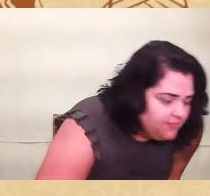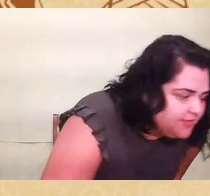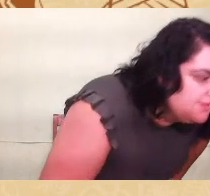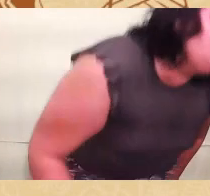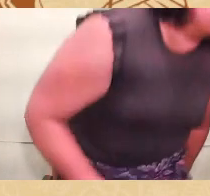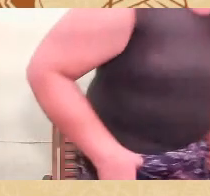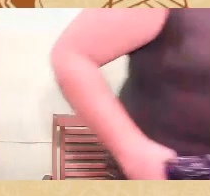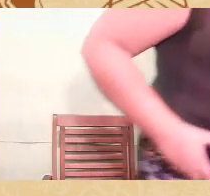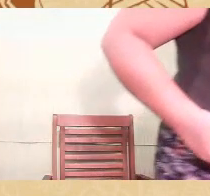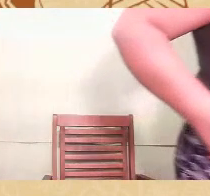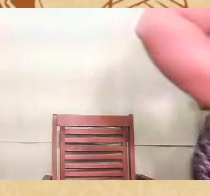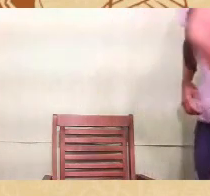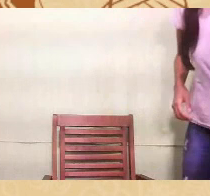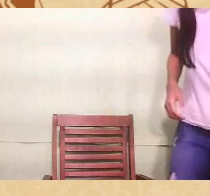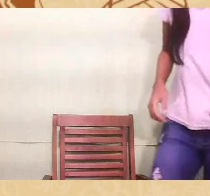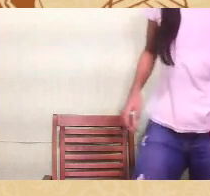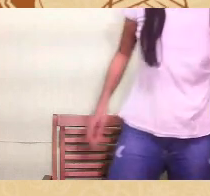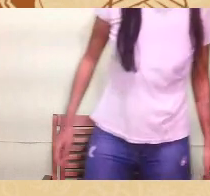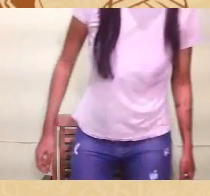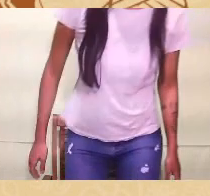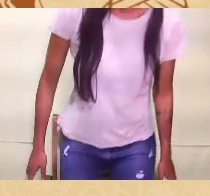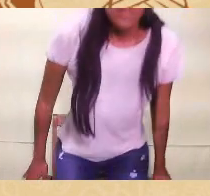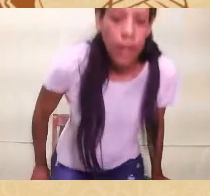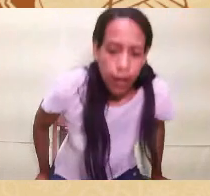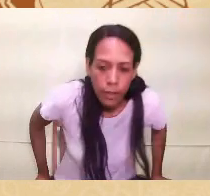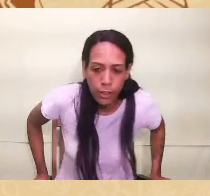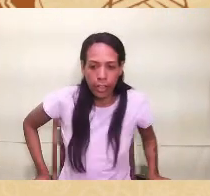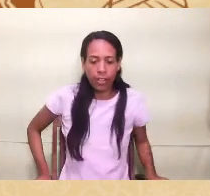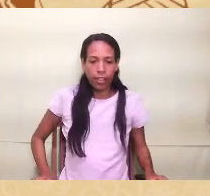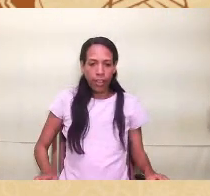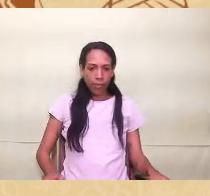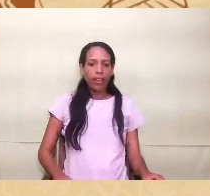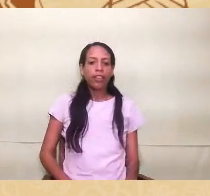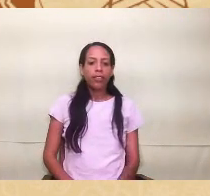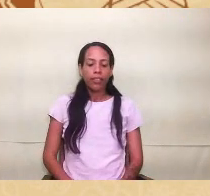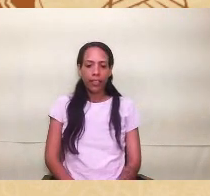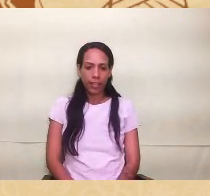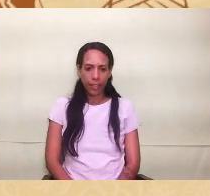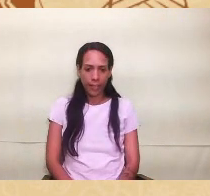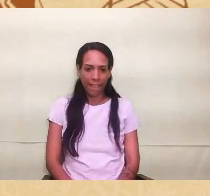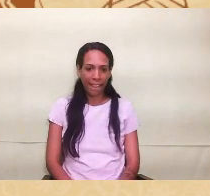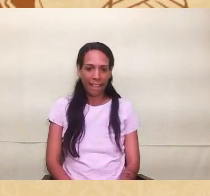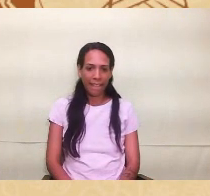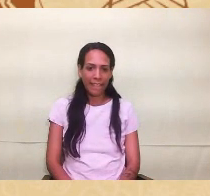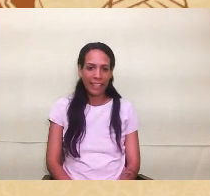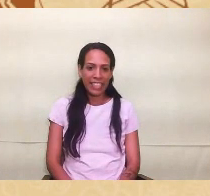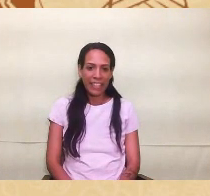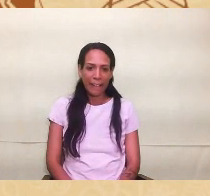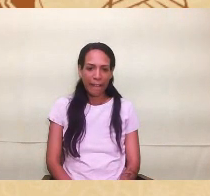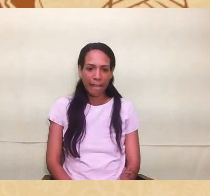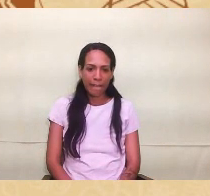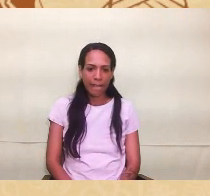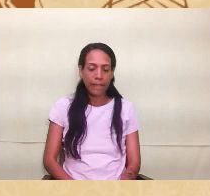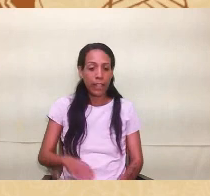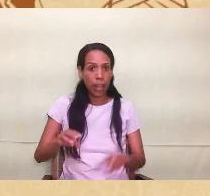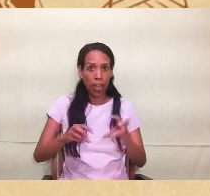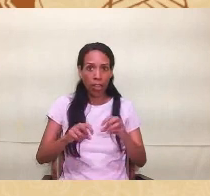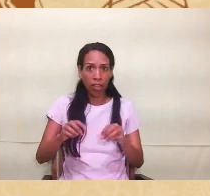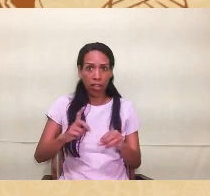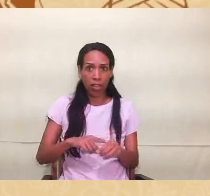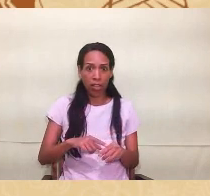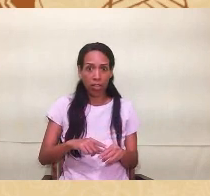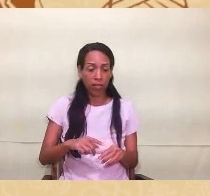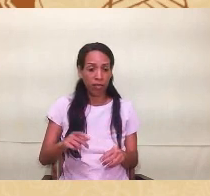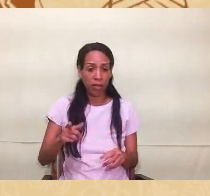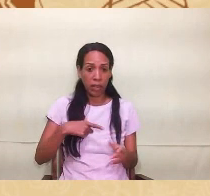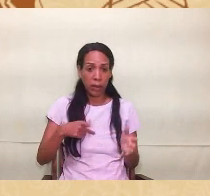para lembrar o que passou, nosso antepassado que seu sangue derramou. Devolvam nossas terras, que essas terras nos pertencem,